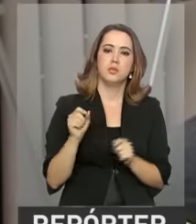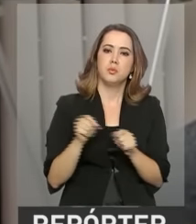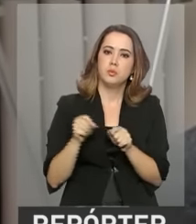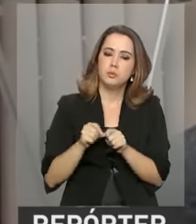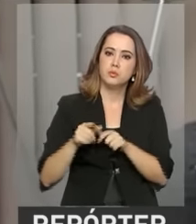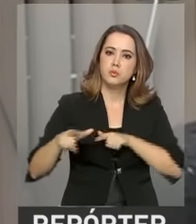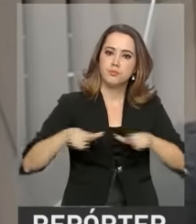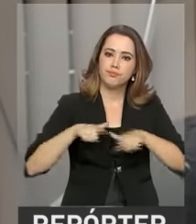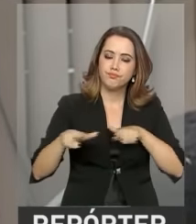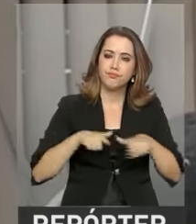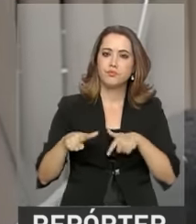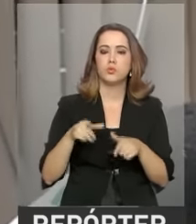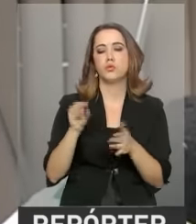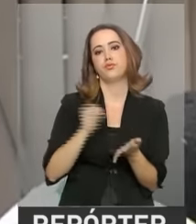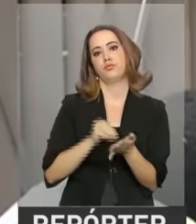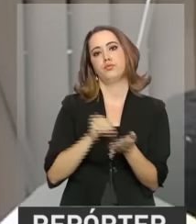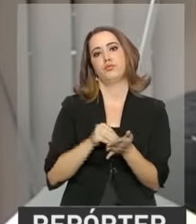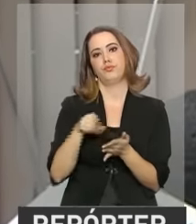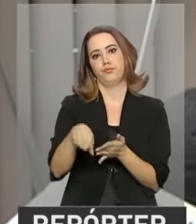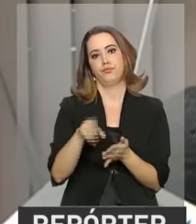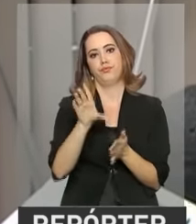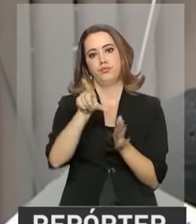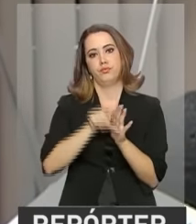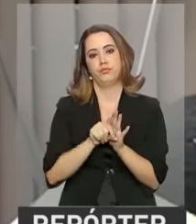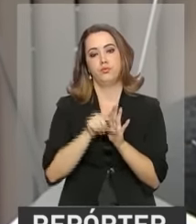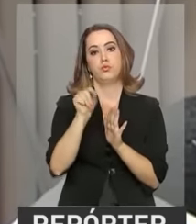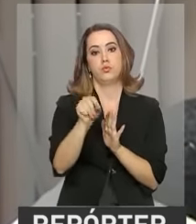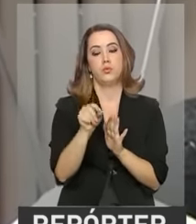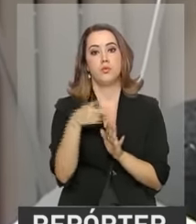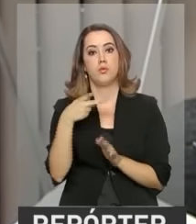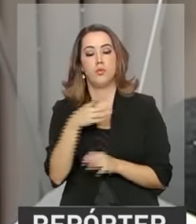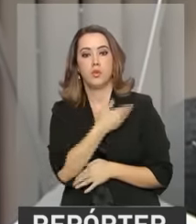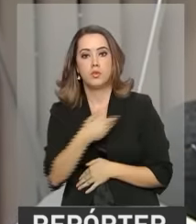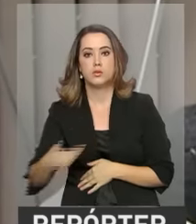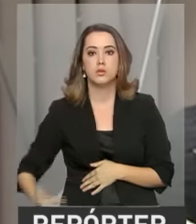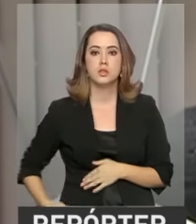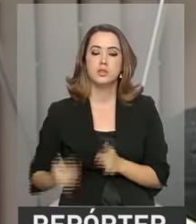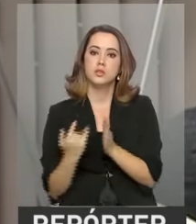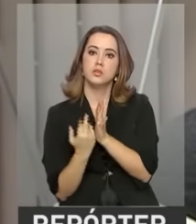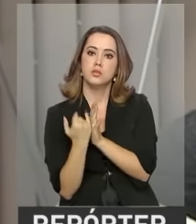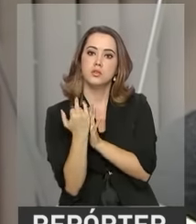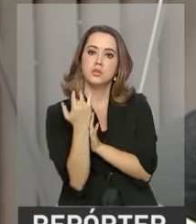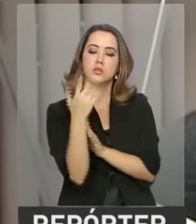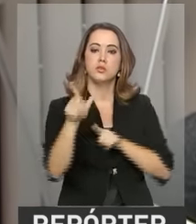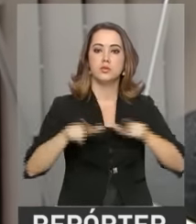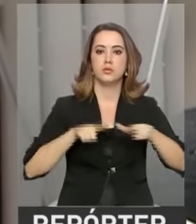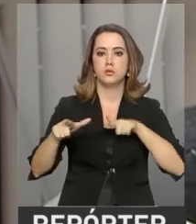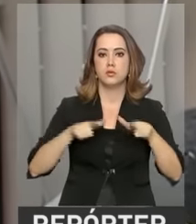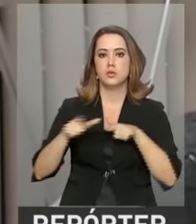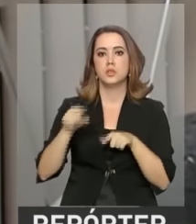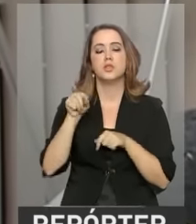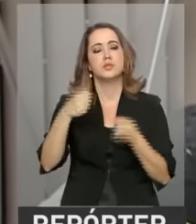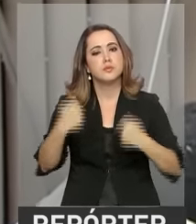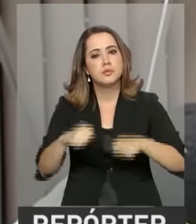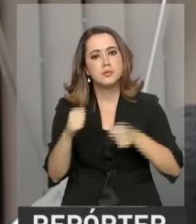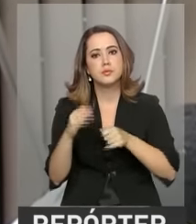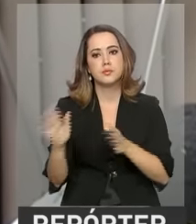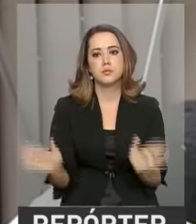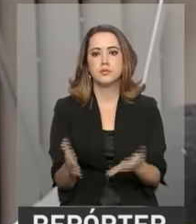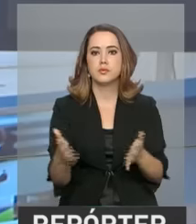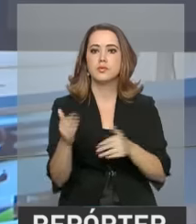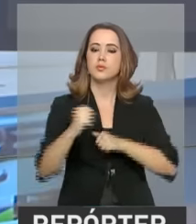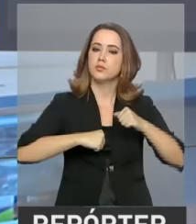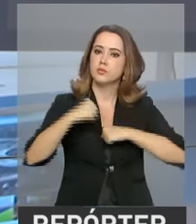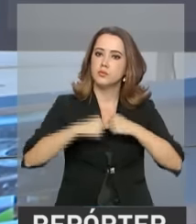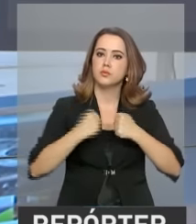desemprego. Nós precisamos gerar empregos. O foco do governo é gerar empregos. Para gerar empregos, você precisa alavancar o setor